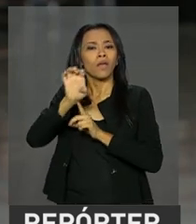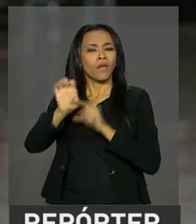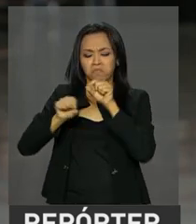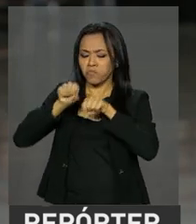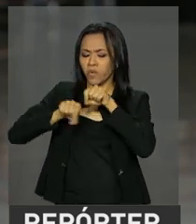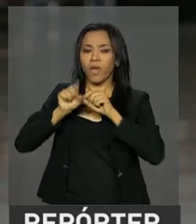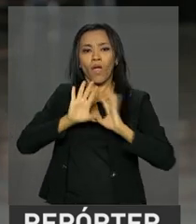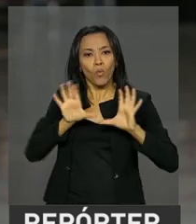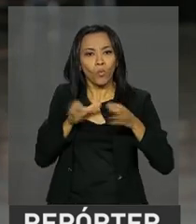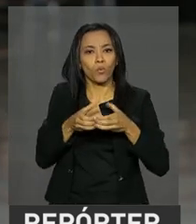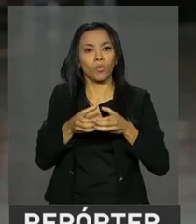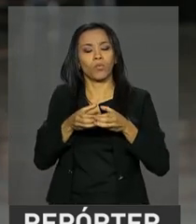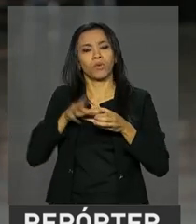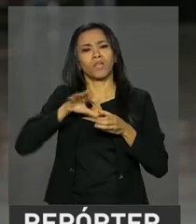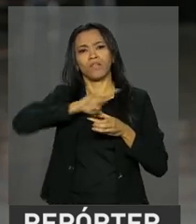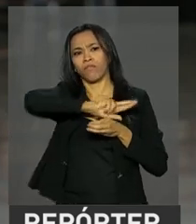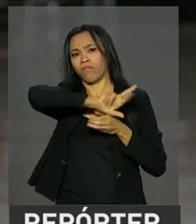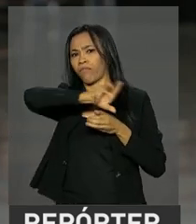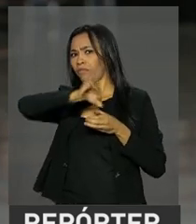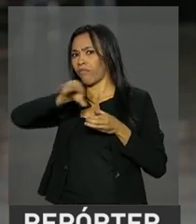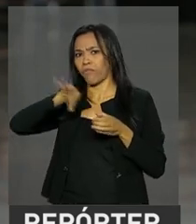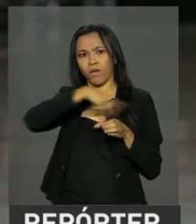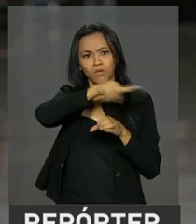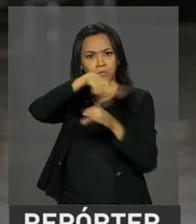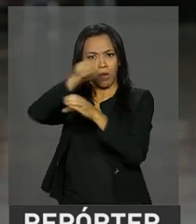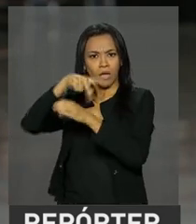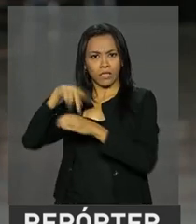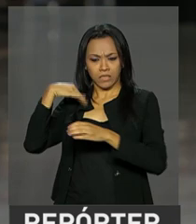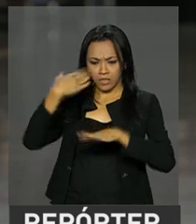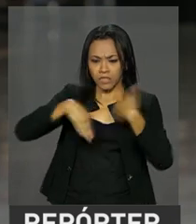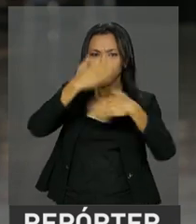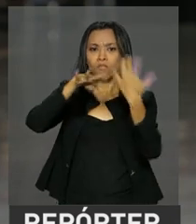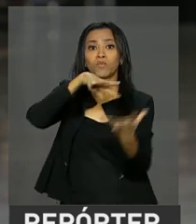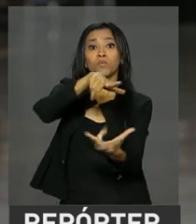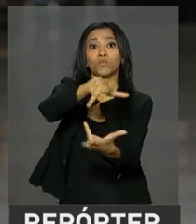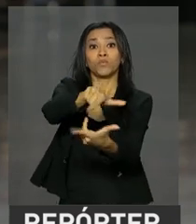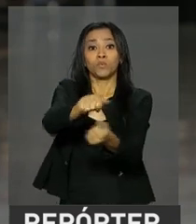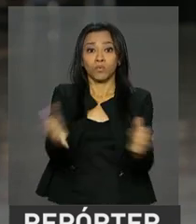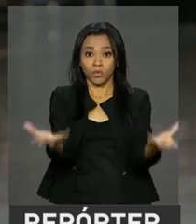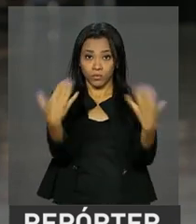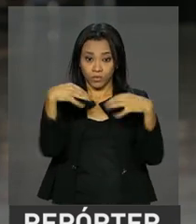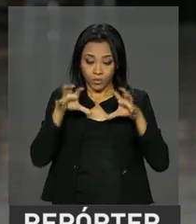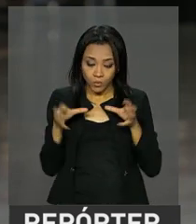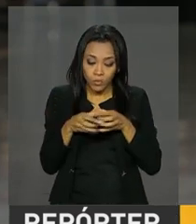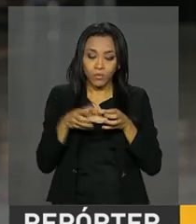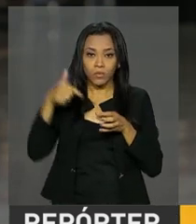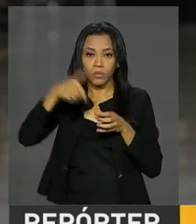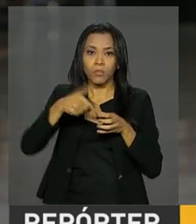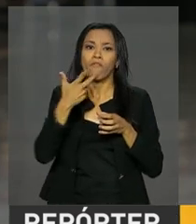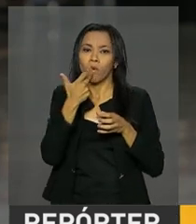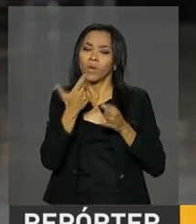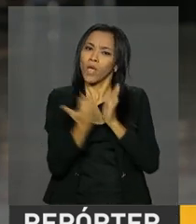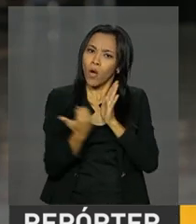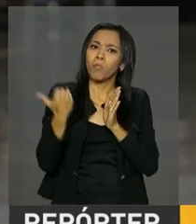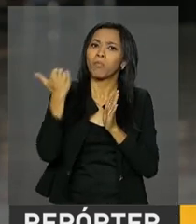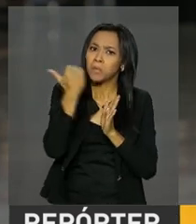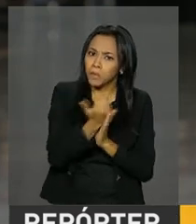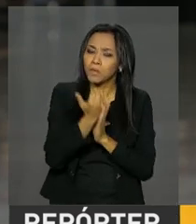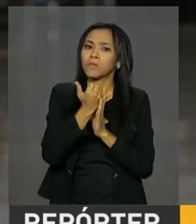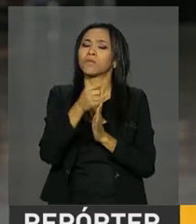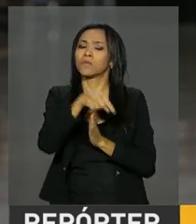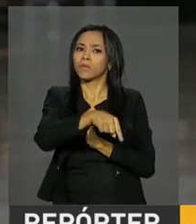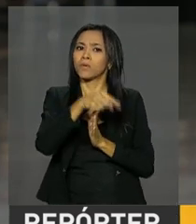internacional que reúne alguns dos países mais desenvolvidos do mundo a ocde Aumentou a estimativa de crescimento da economia